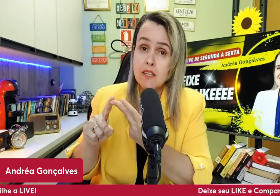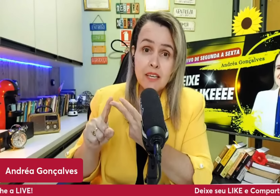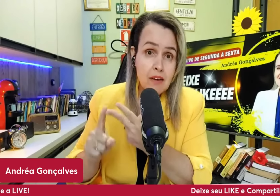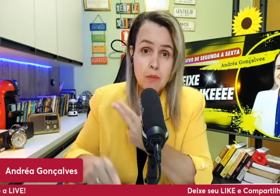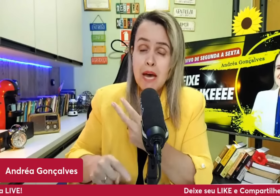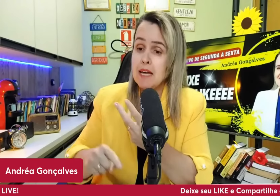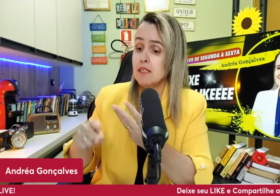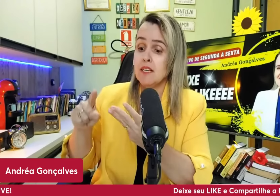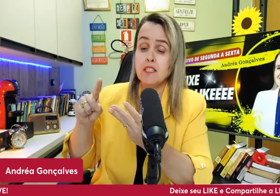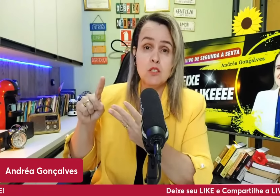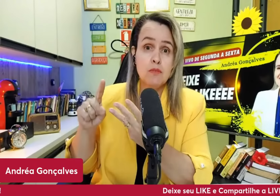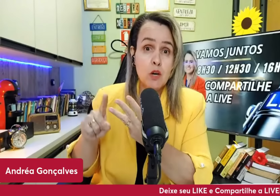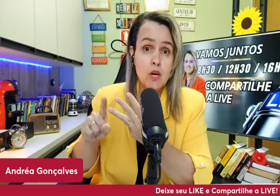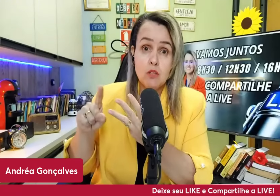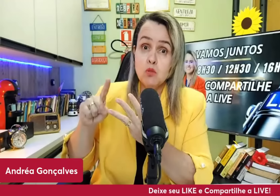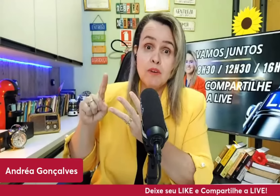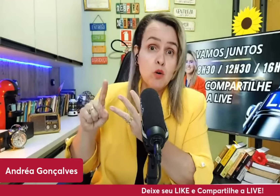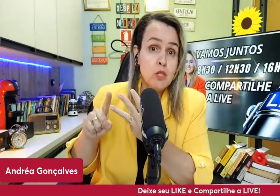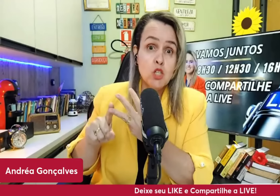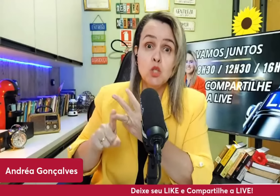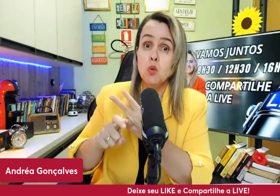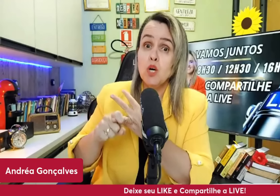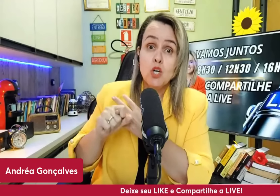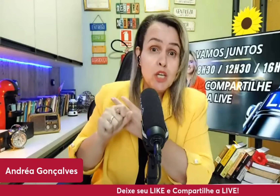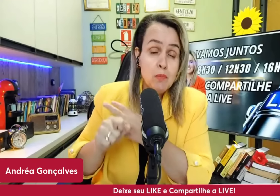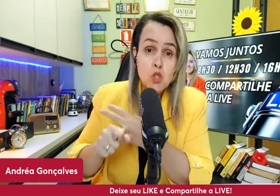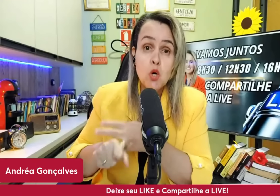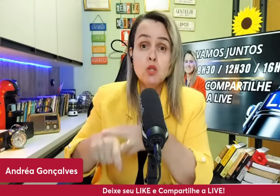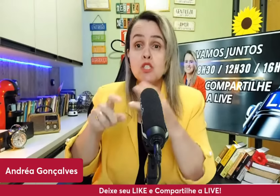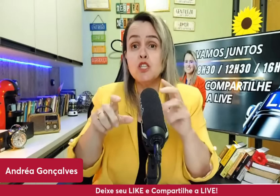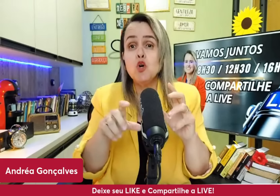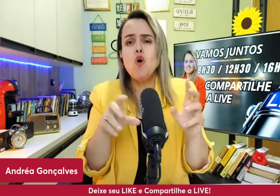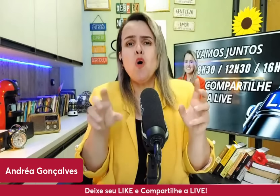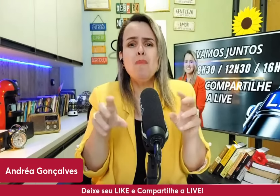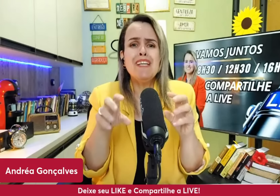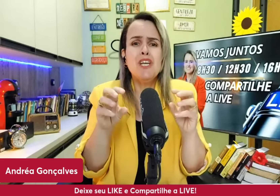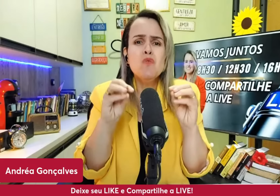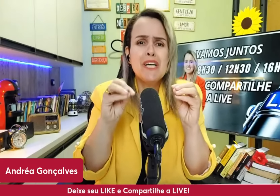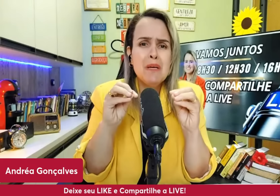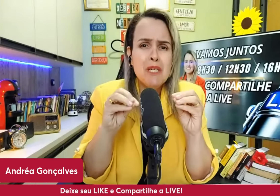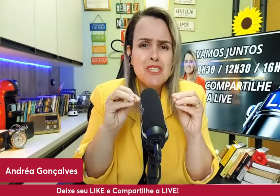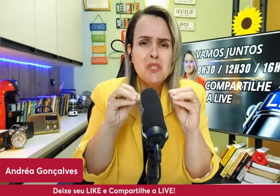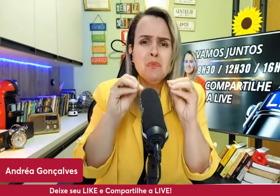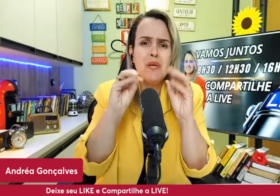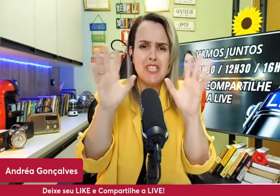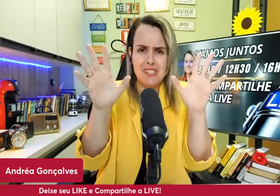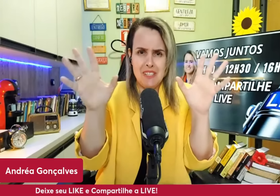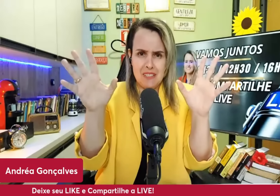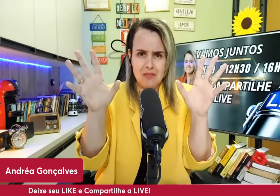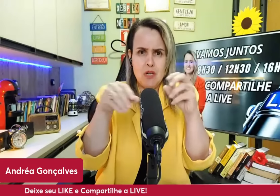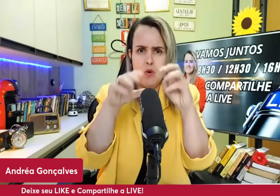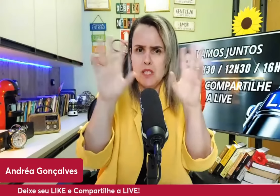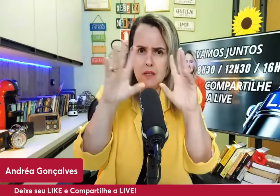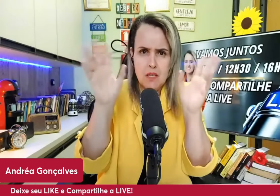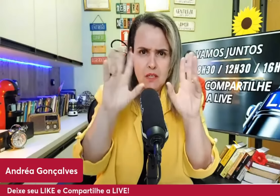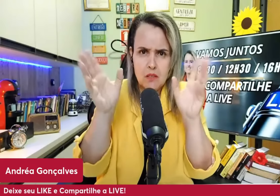violência nem grave ameaça aquele que tiver não tiver cometido crime de onda ou seja cometeu um crimezinhos